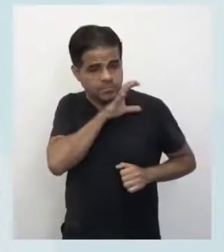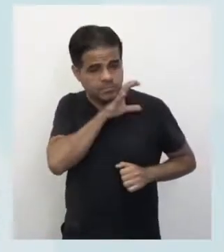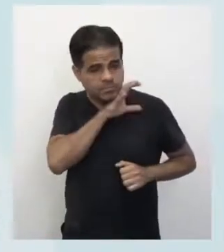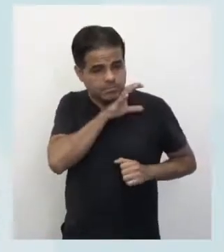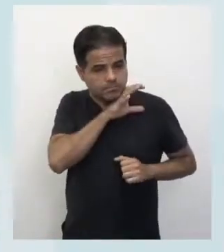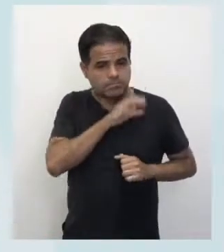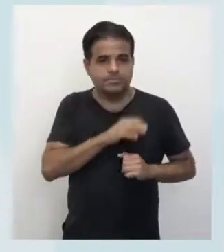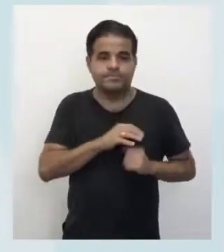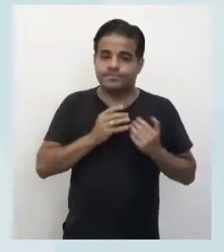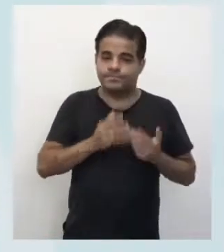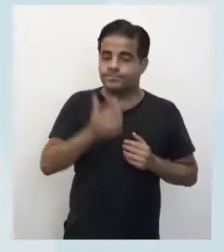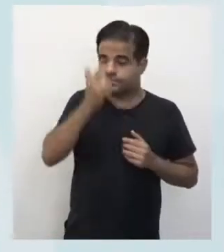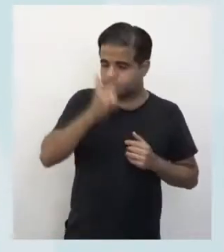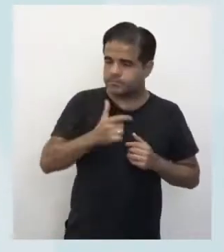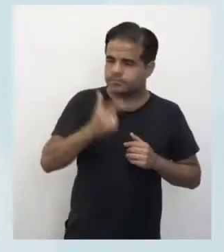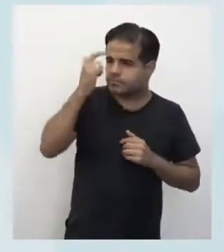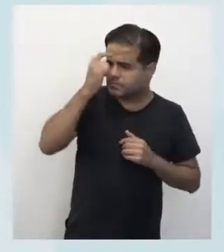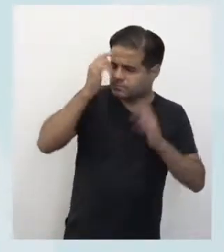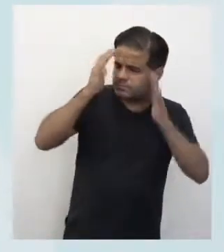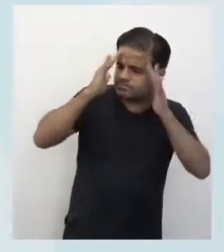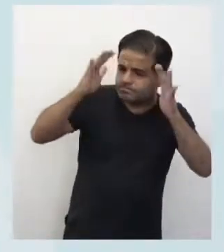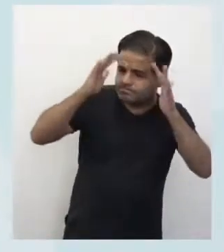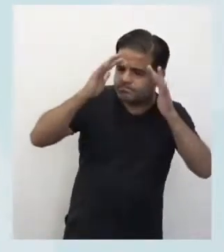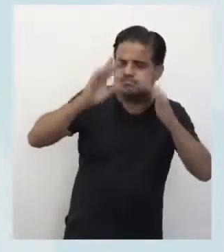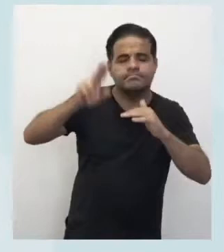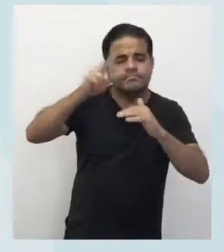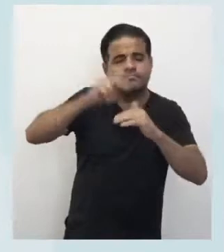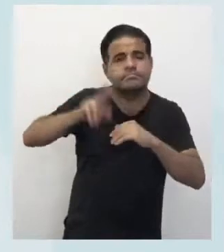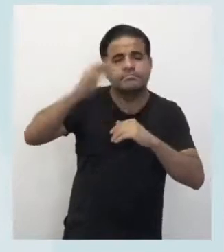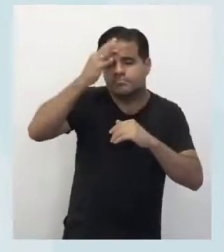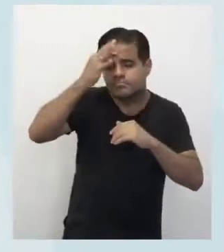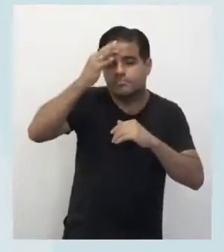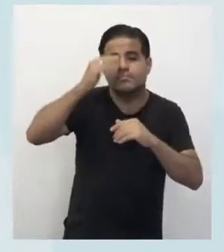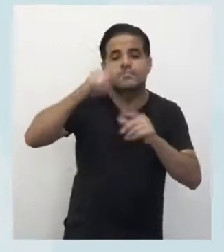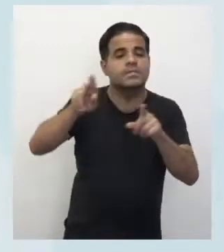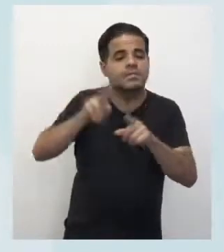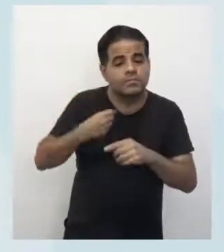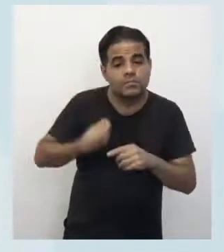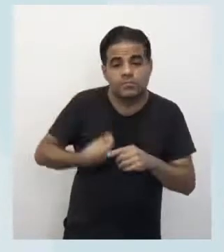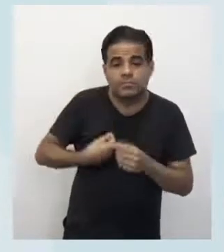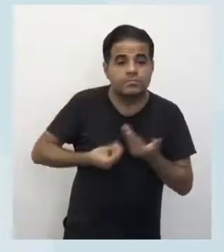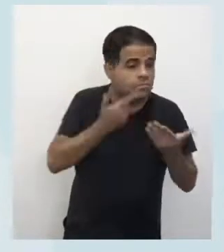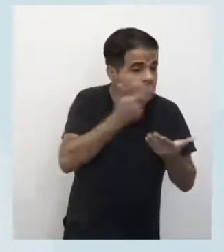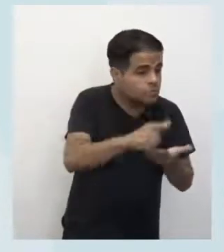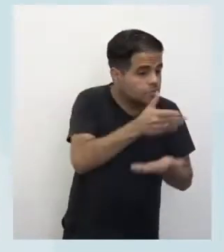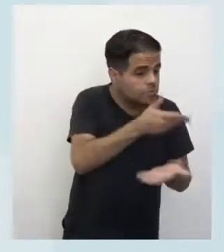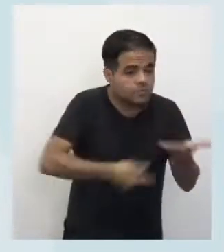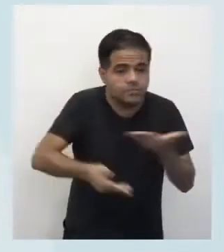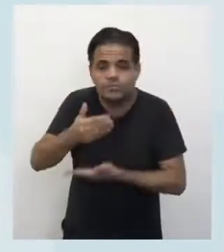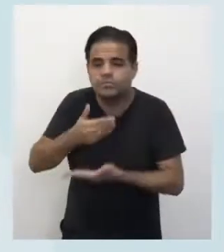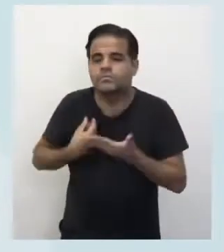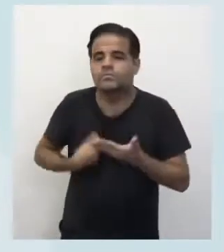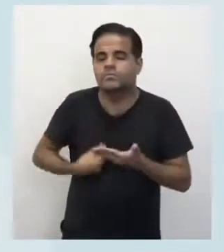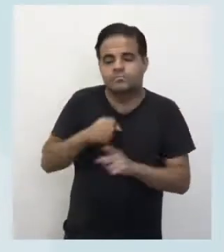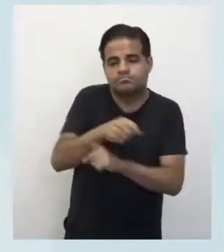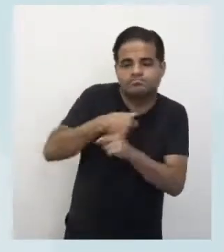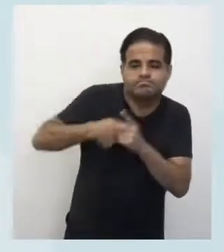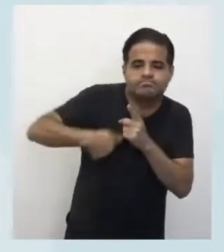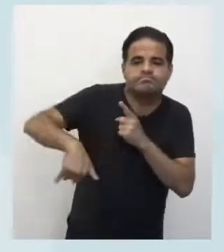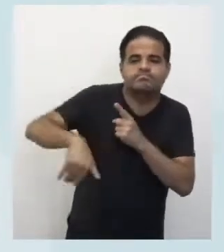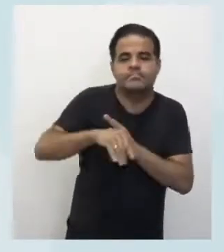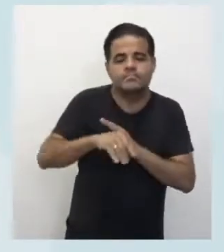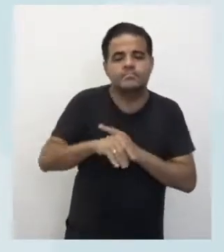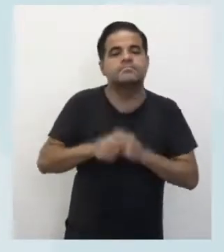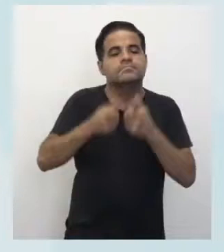ser racional, que se utiliza do pensamento e que convive com os outros, que vive em sociedade.